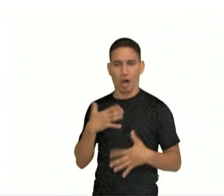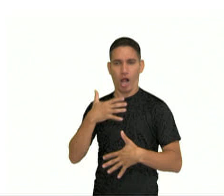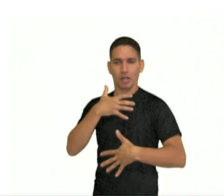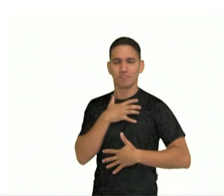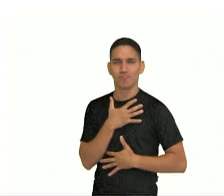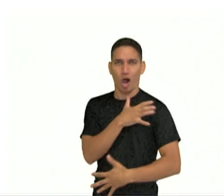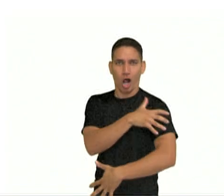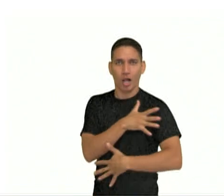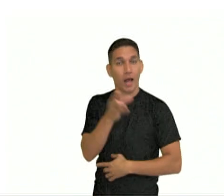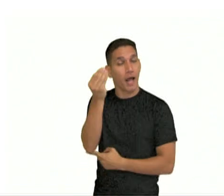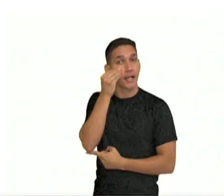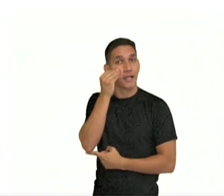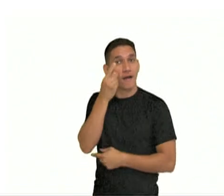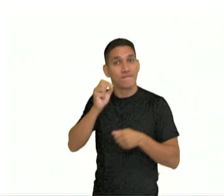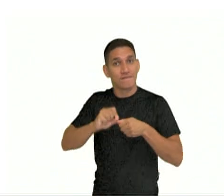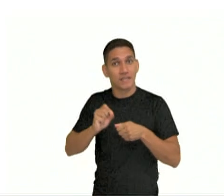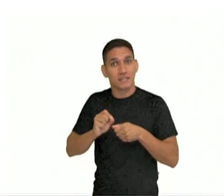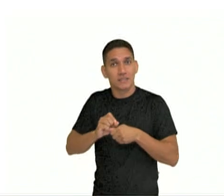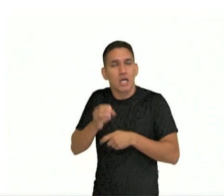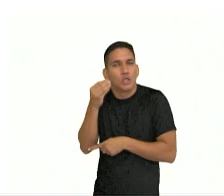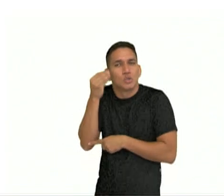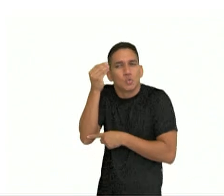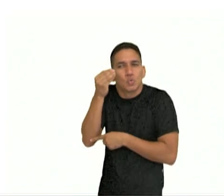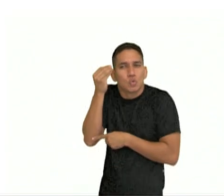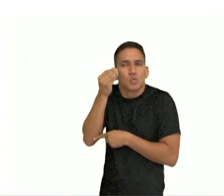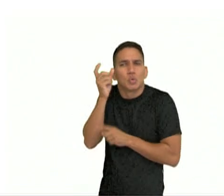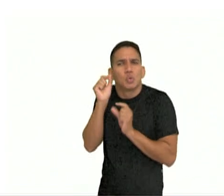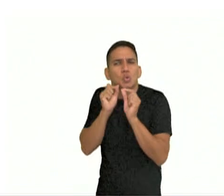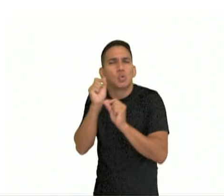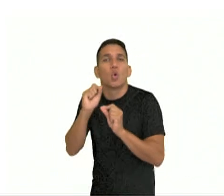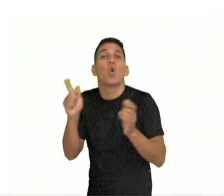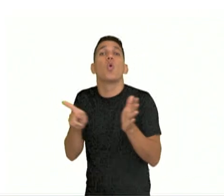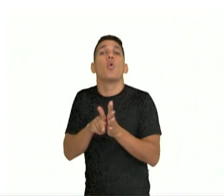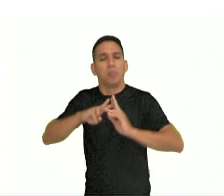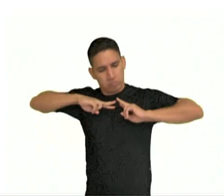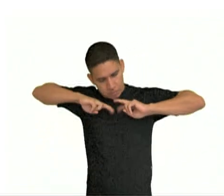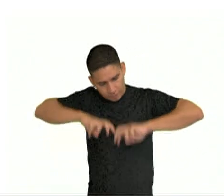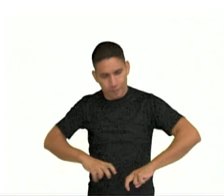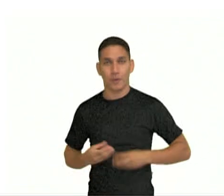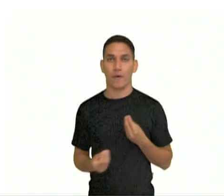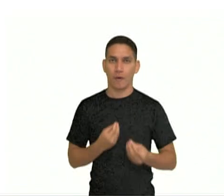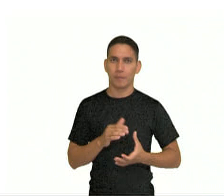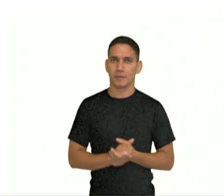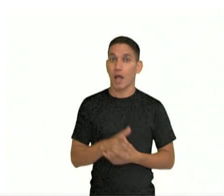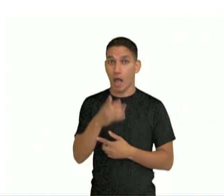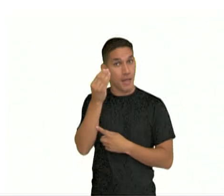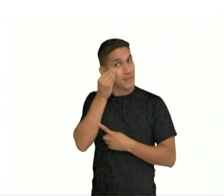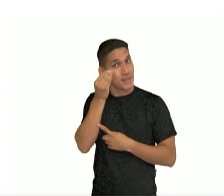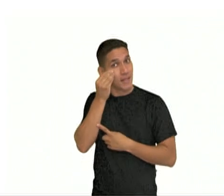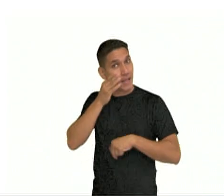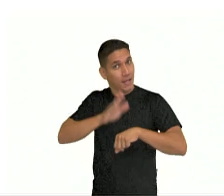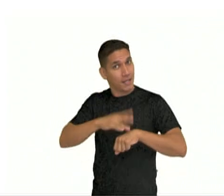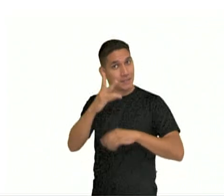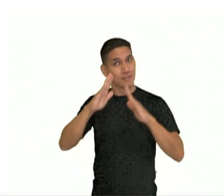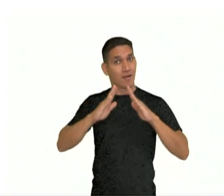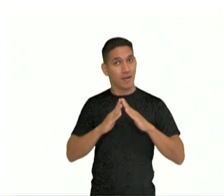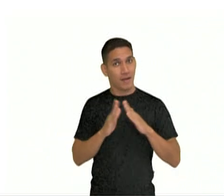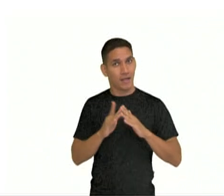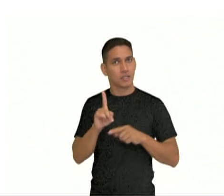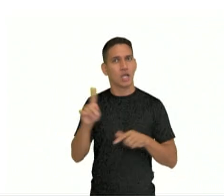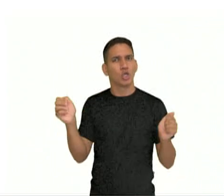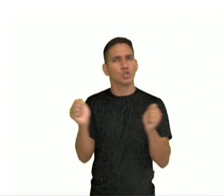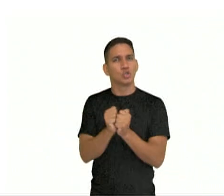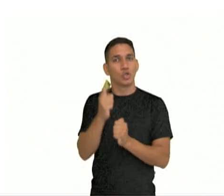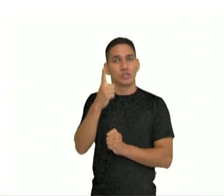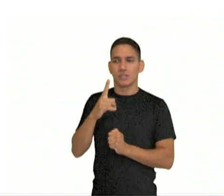então fazer experimentar ações a partir da investigação do nosso corpo sonoro Experimente aí na sua casa